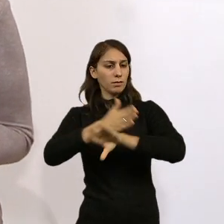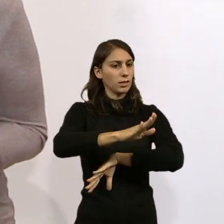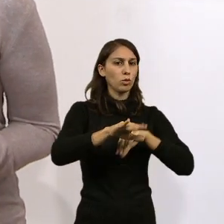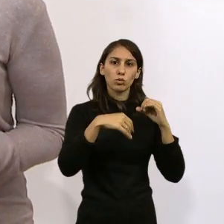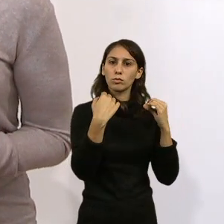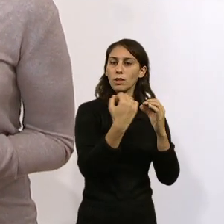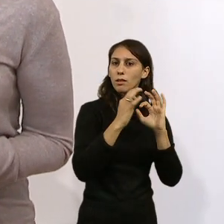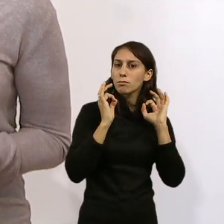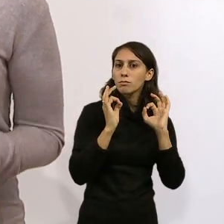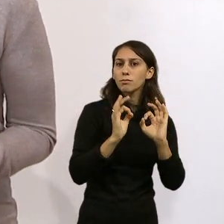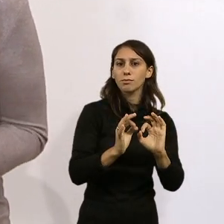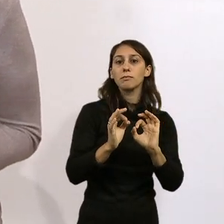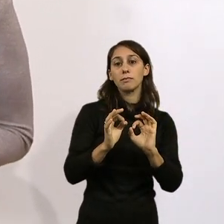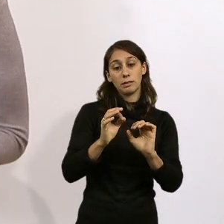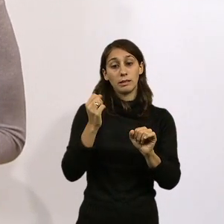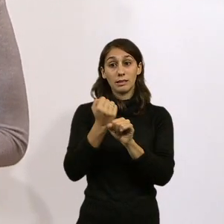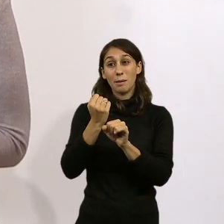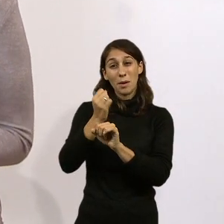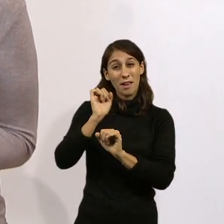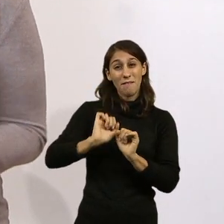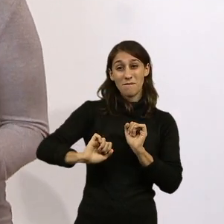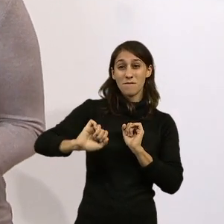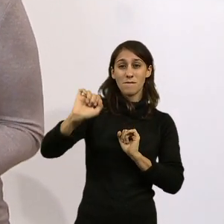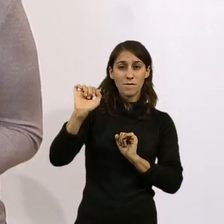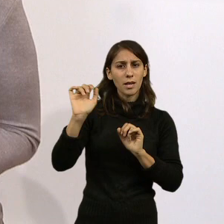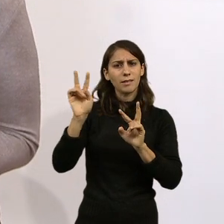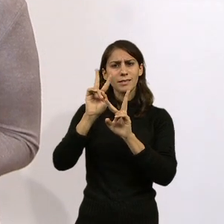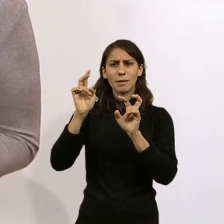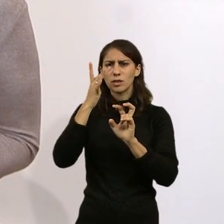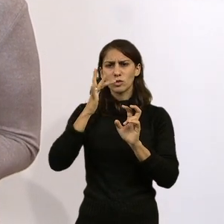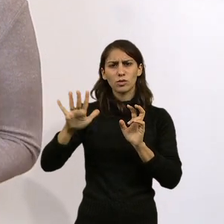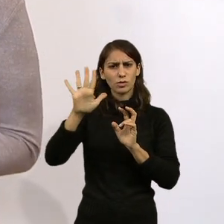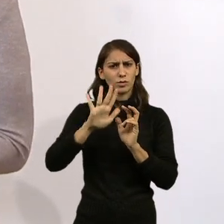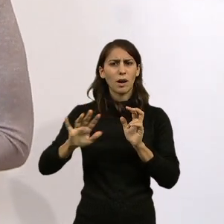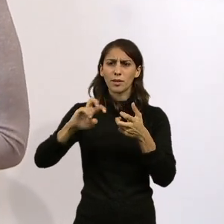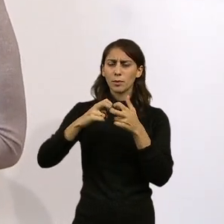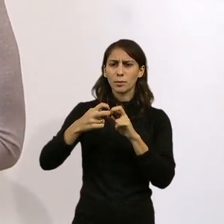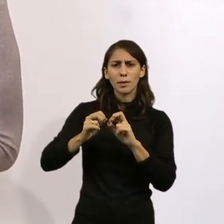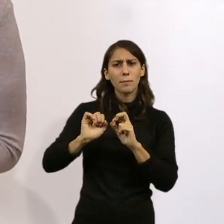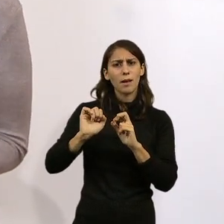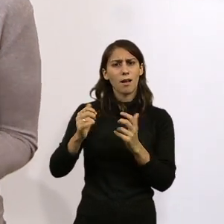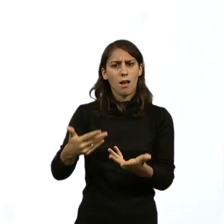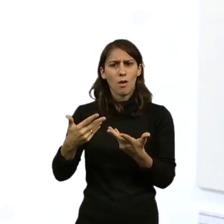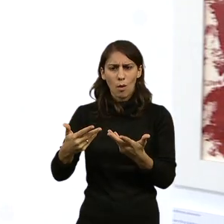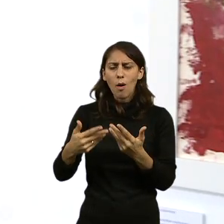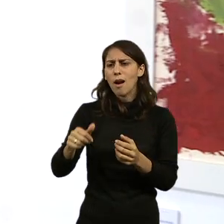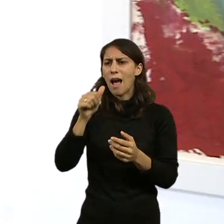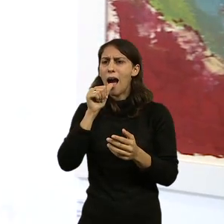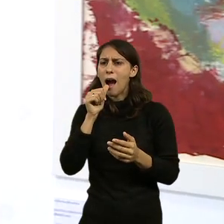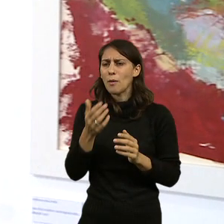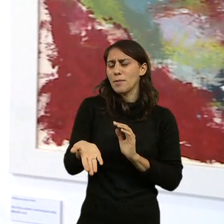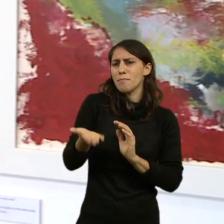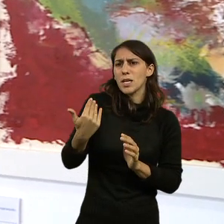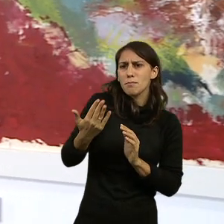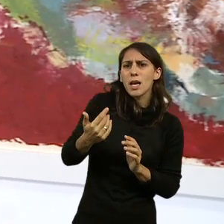suas obras dos problemas da África atuais, um dos quais a escassez de água e o facto de que